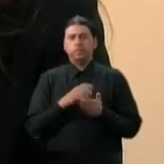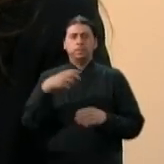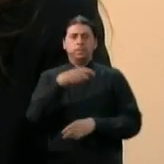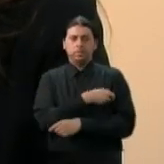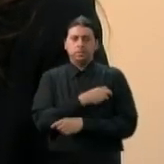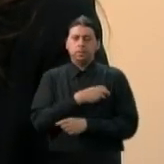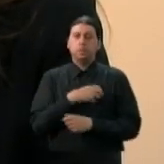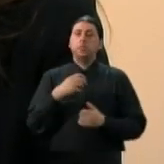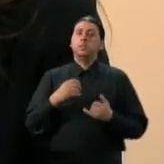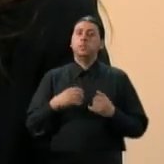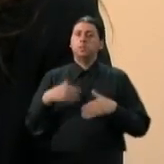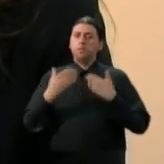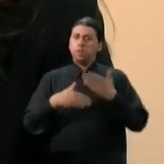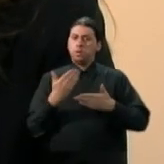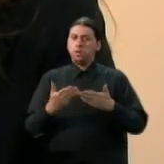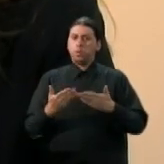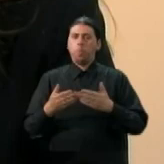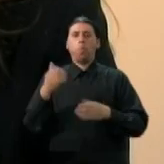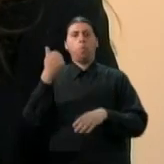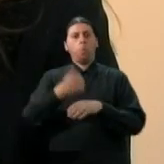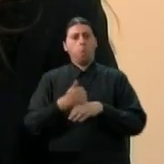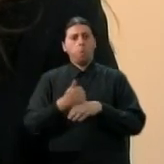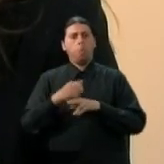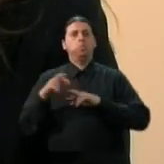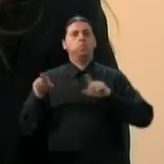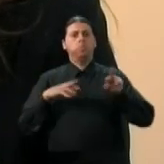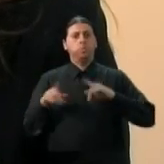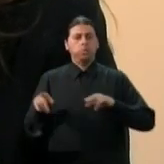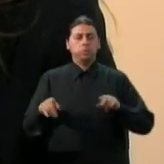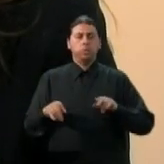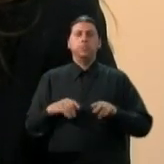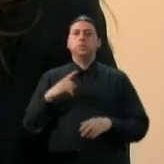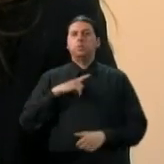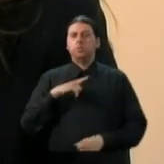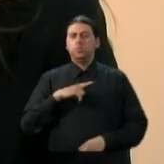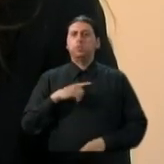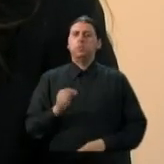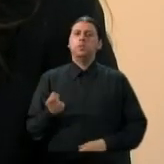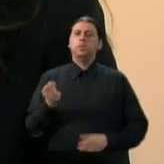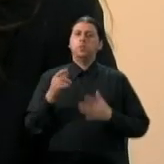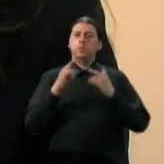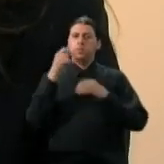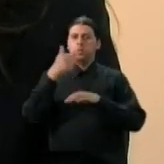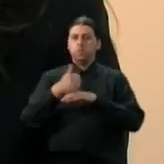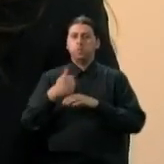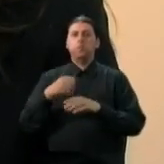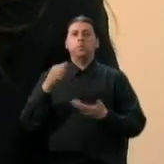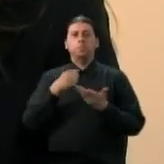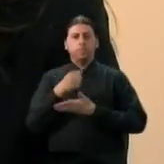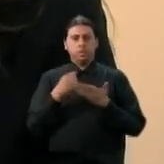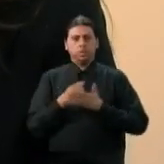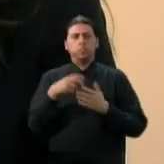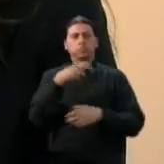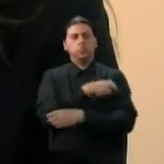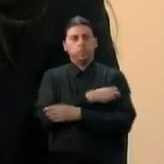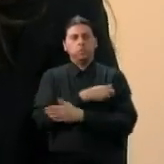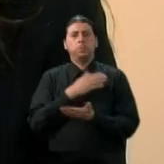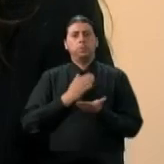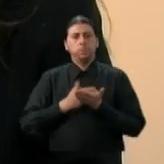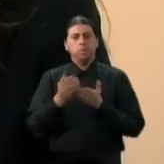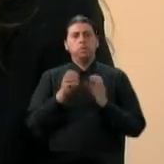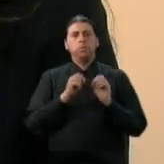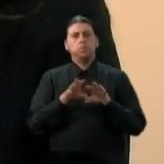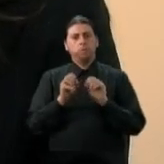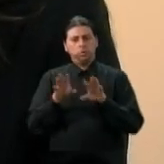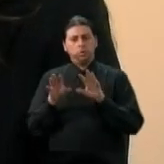as unidades básicas que têm, né, a vacinação, eles têm ali algumas orientações iniciais. Então,